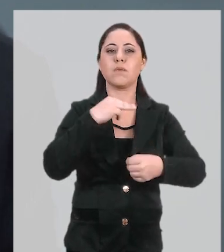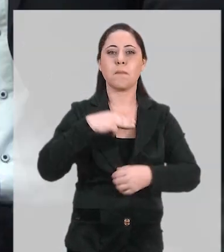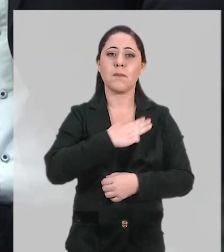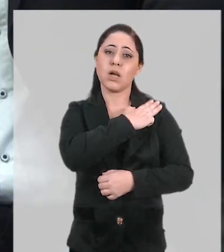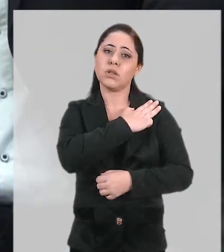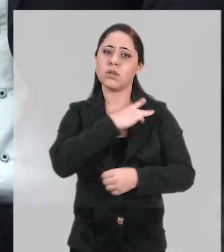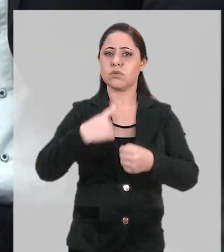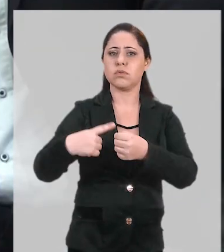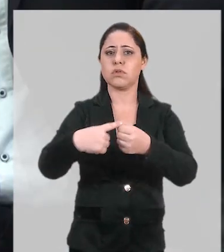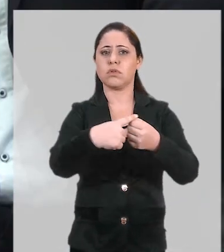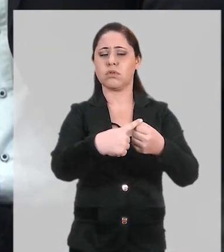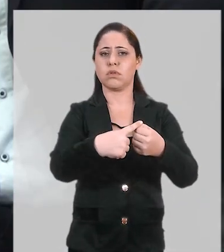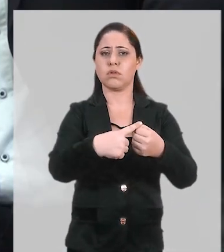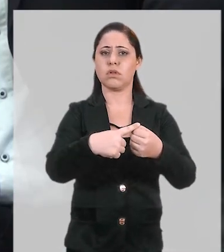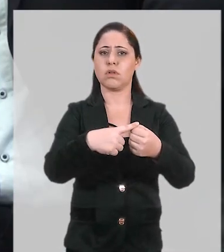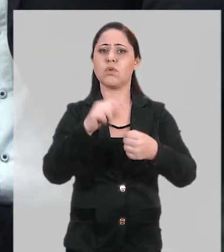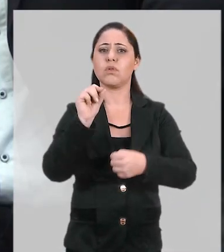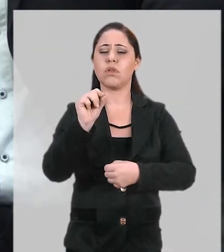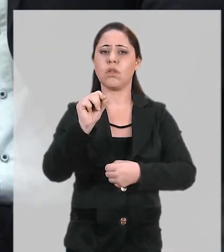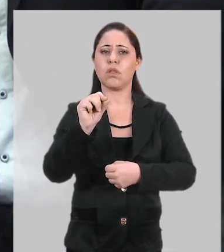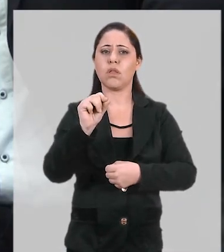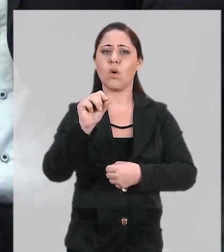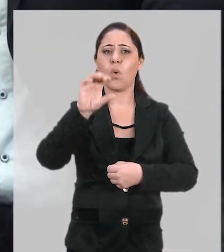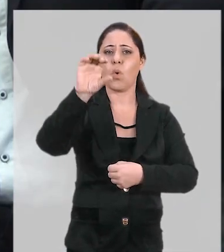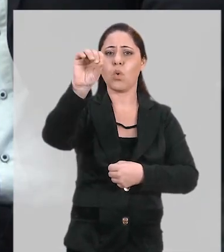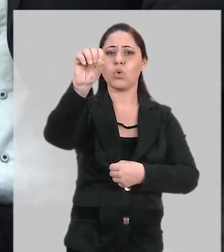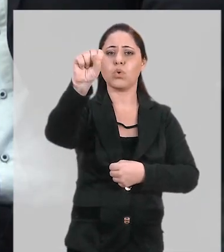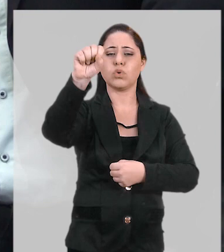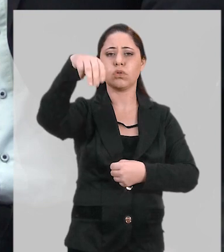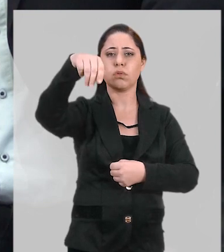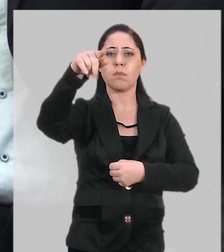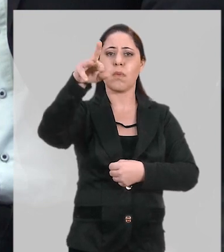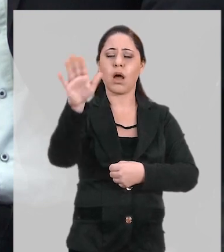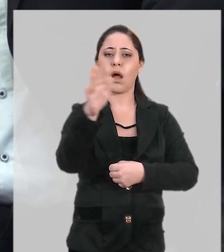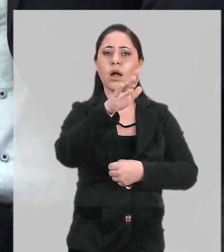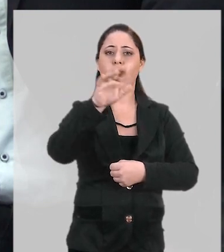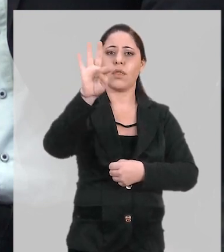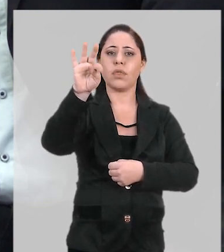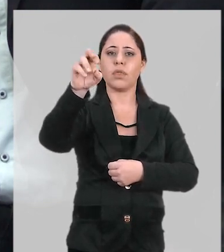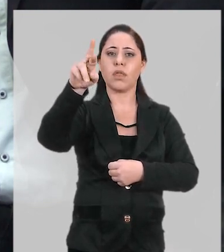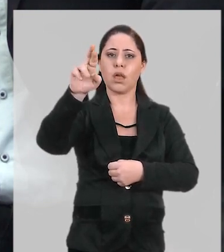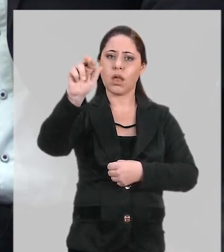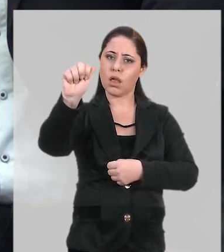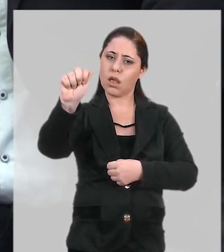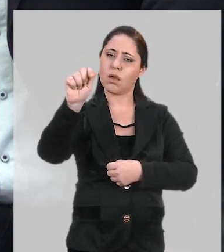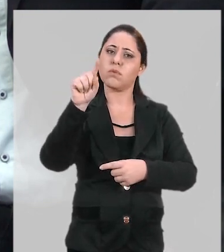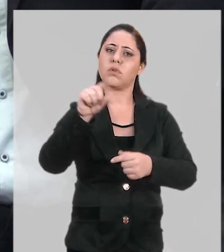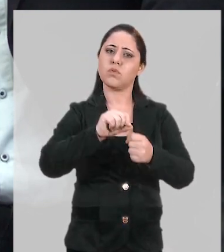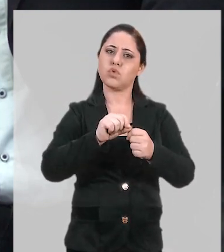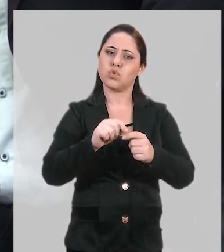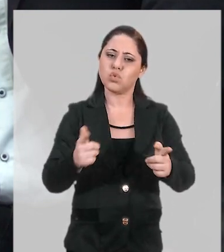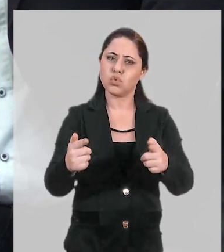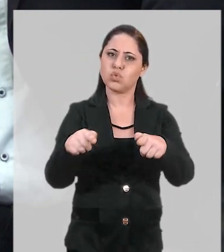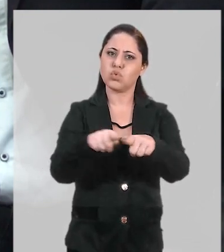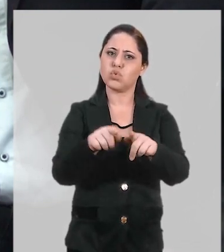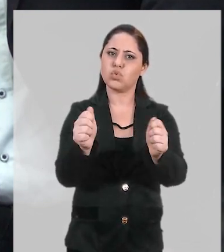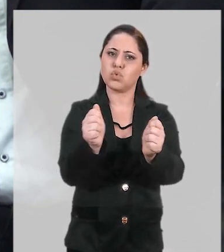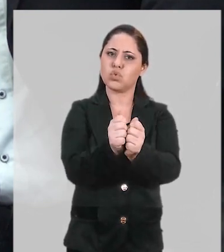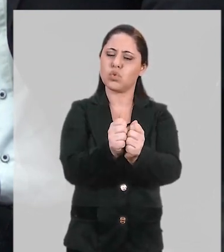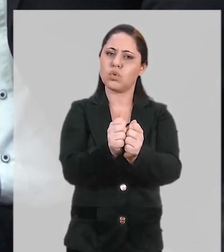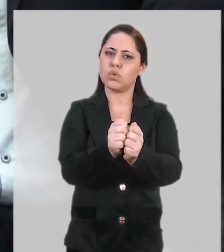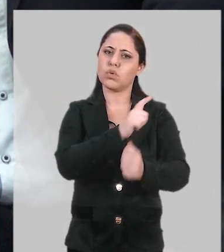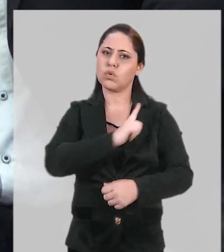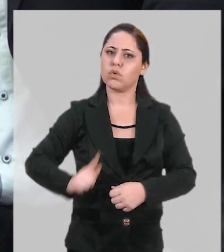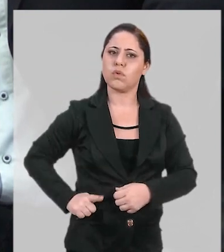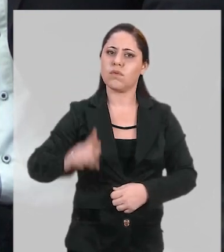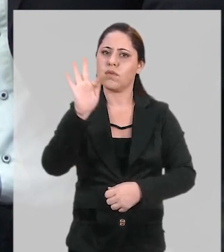das Cidades, e que é o ministro, então, Osmar Terra, que realmente para poder fazer uma atuação junto ao governo